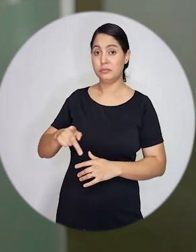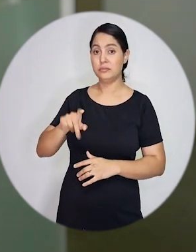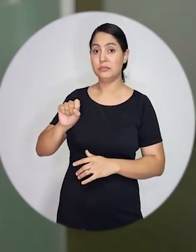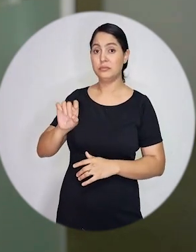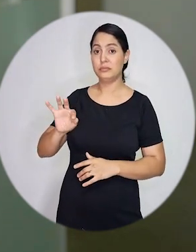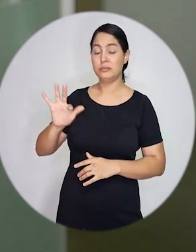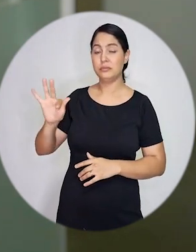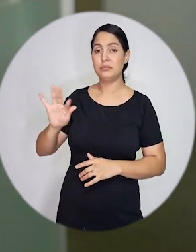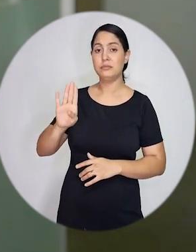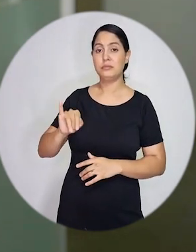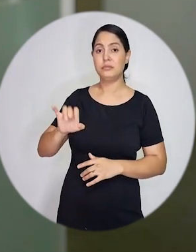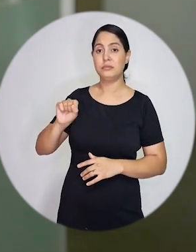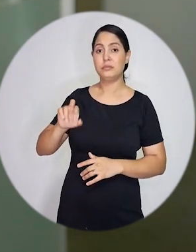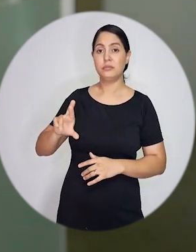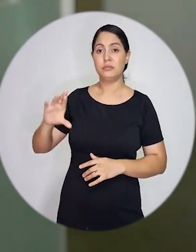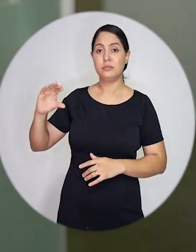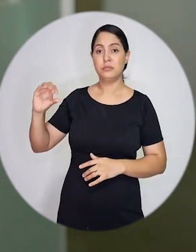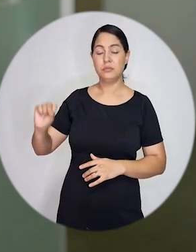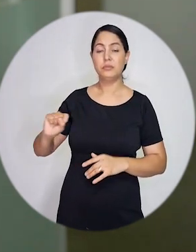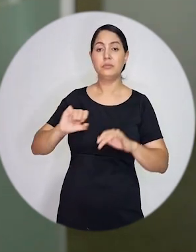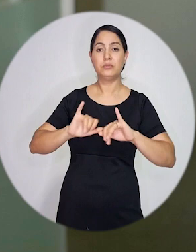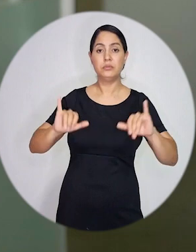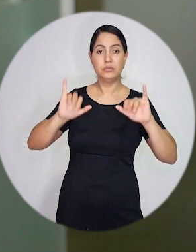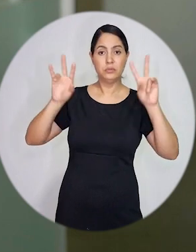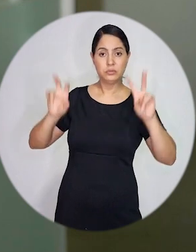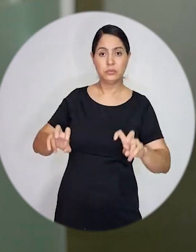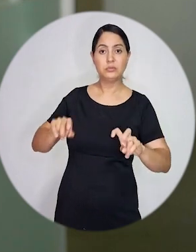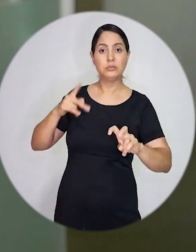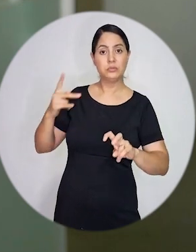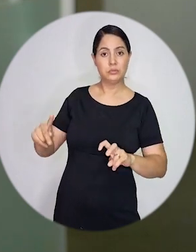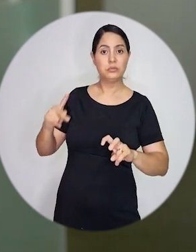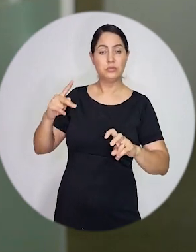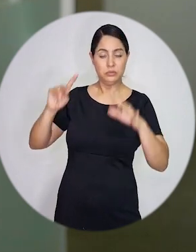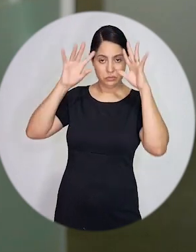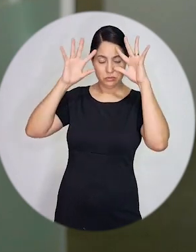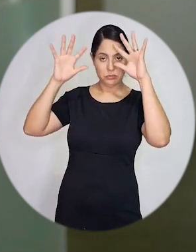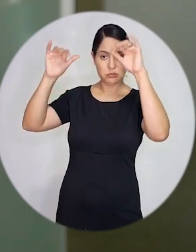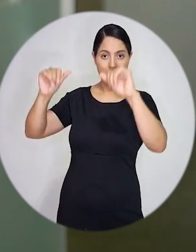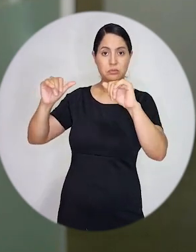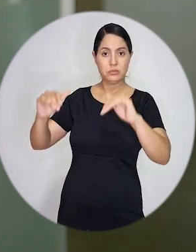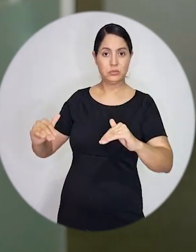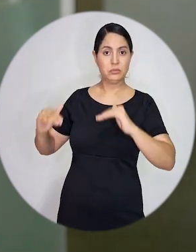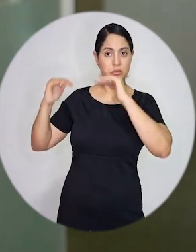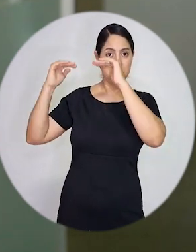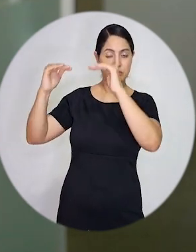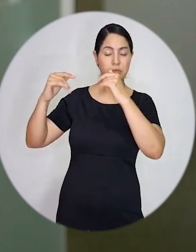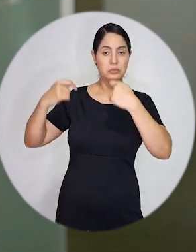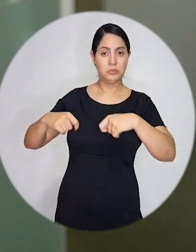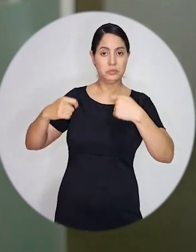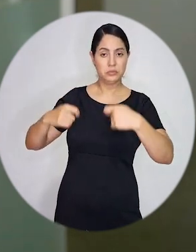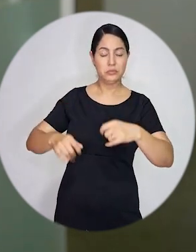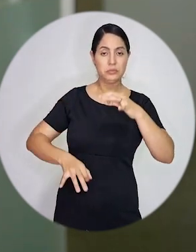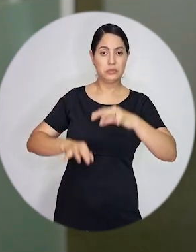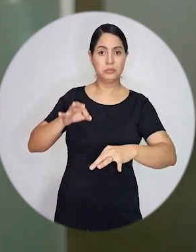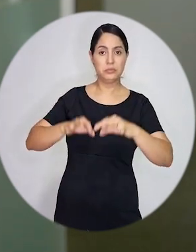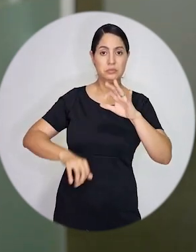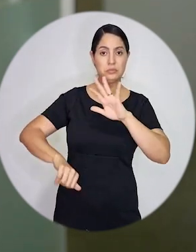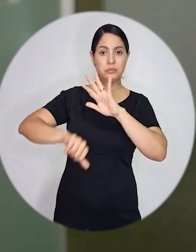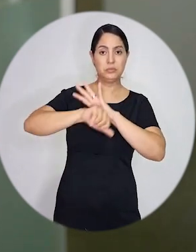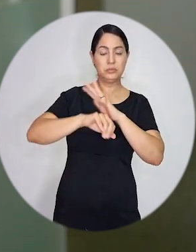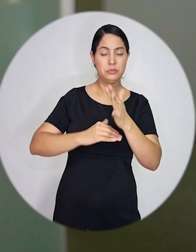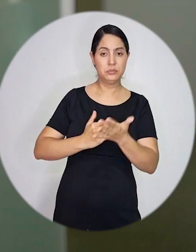do STF, Luiz Roberto Barroso, a alteração do regimento interno da Corte para que o julgamento de ações